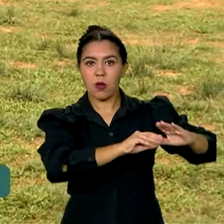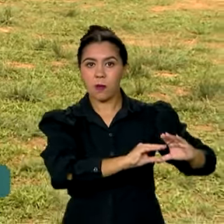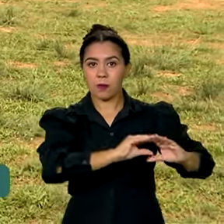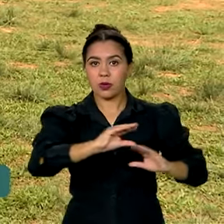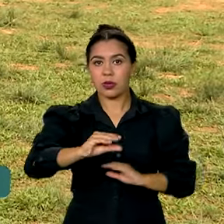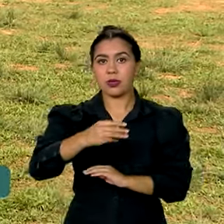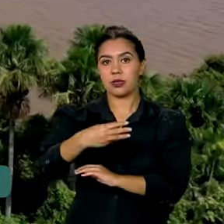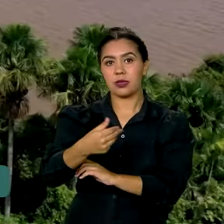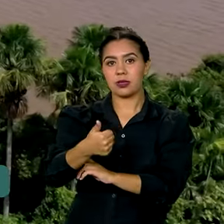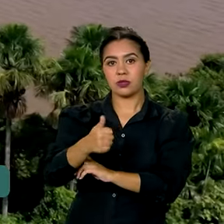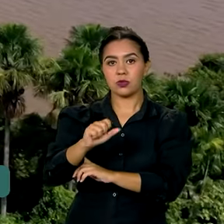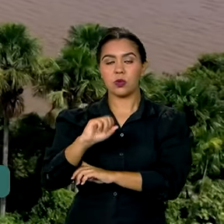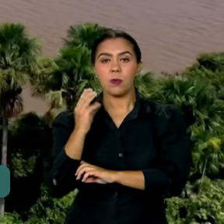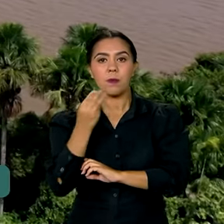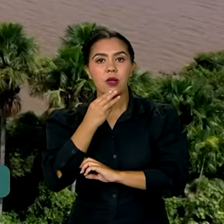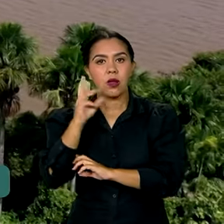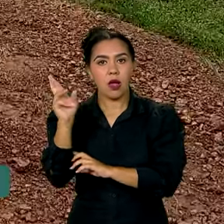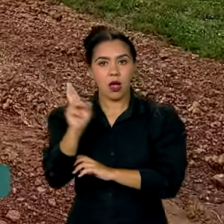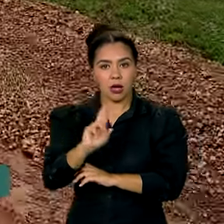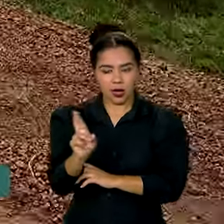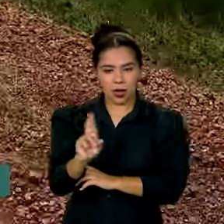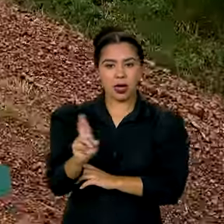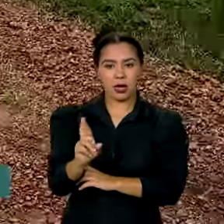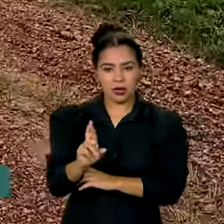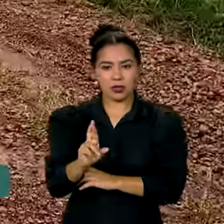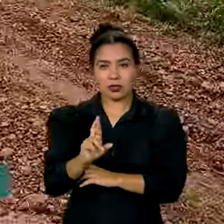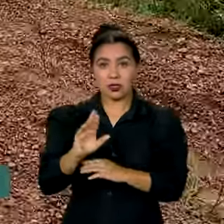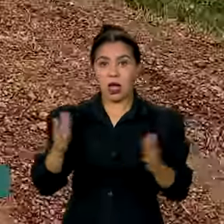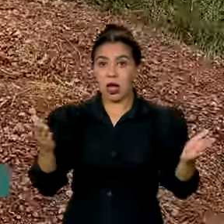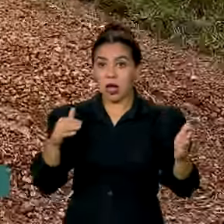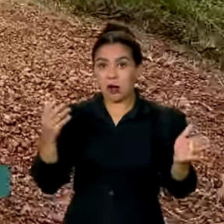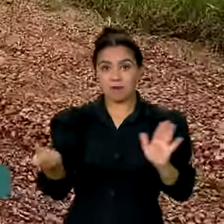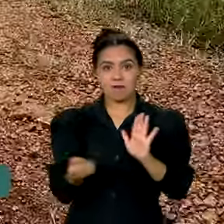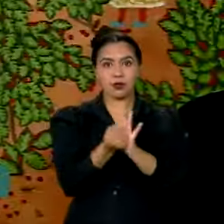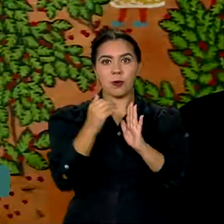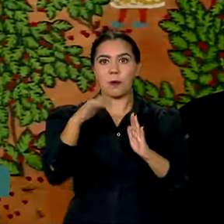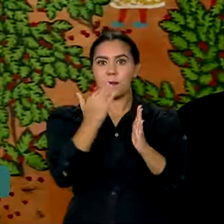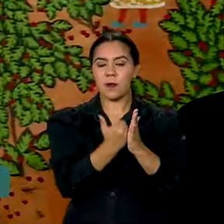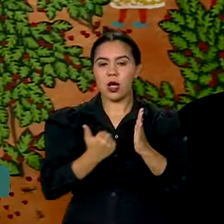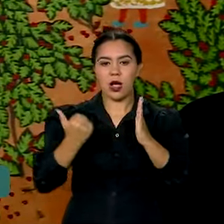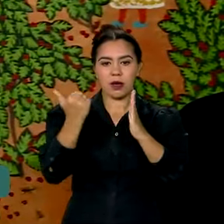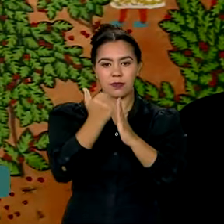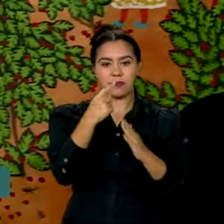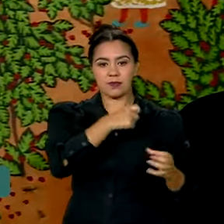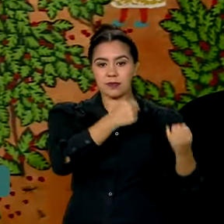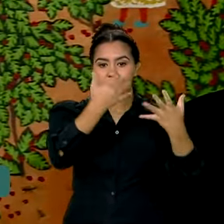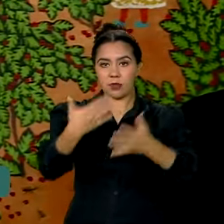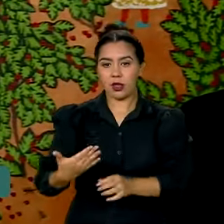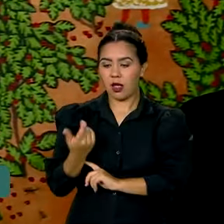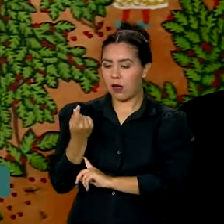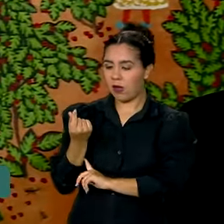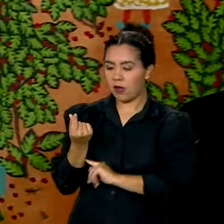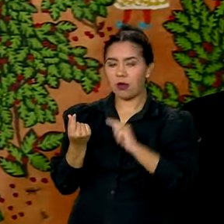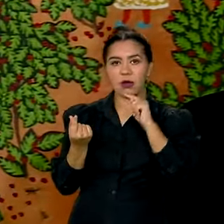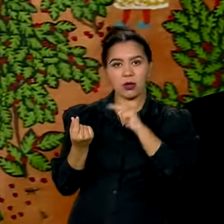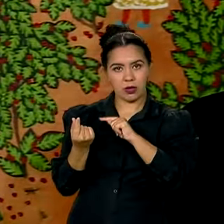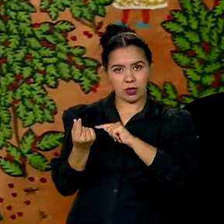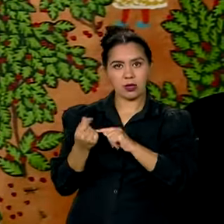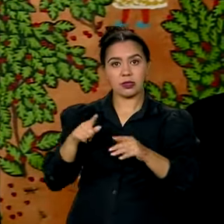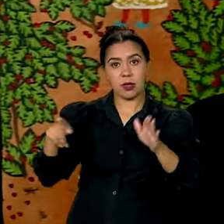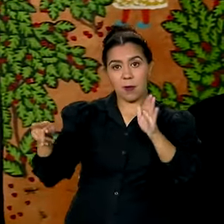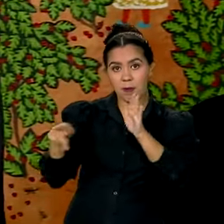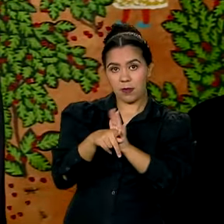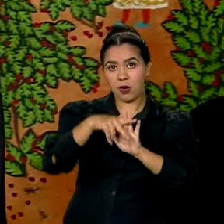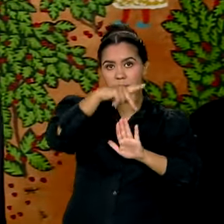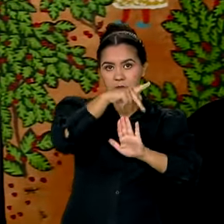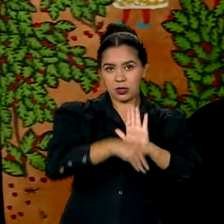R$318 milhões, o maior valor pago desde que o fundo foi criado há 16 anos. Essas verbas que agora são aportadas ao projeto